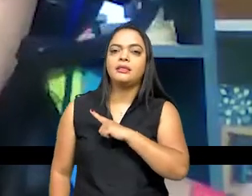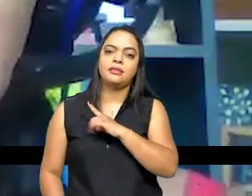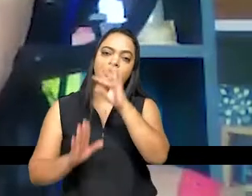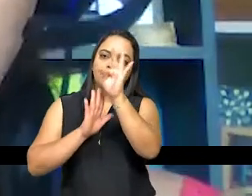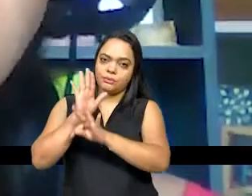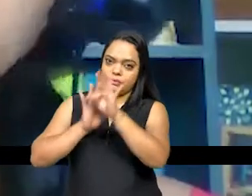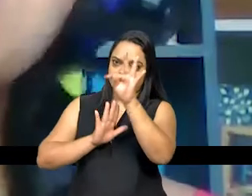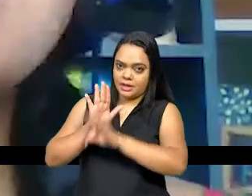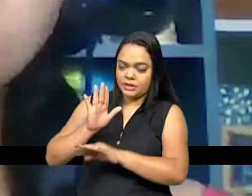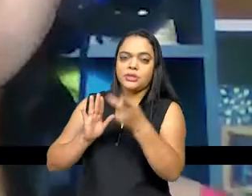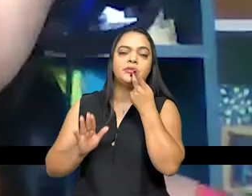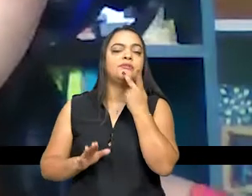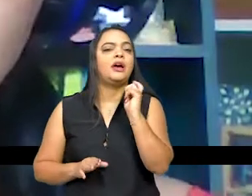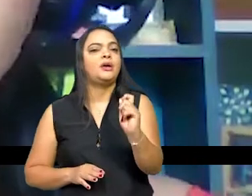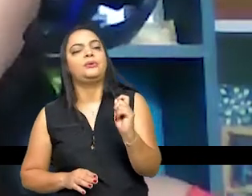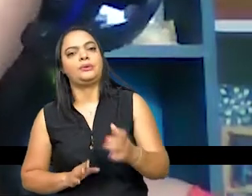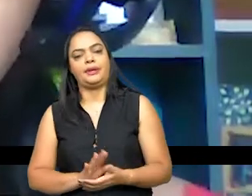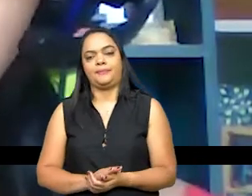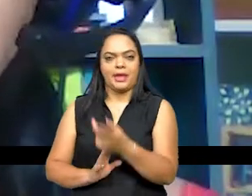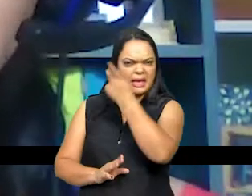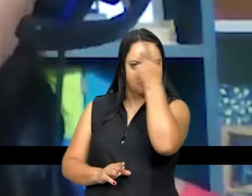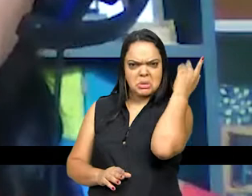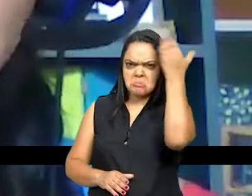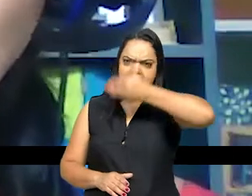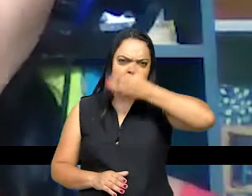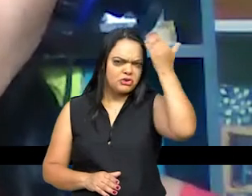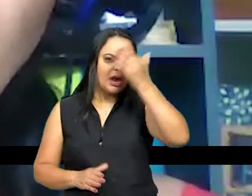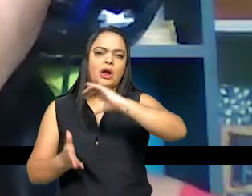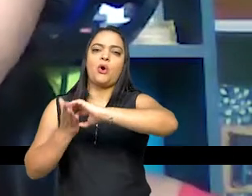de invisibilidade do conceito de branquitude. Ele vai dizer, né,